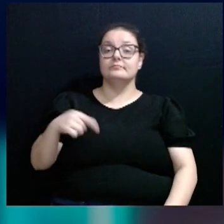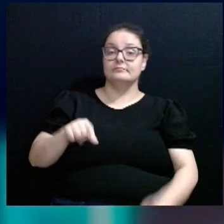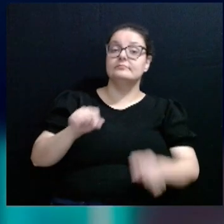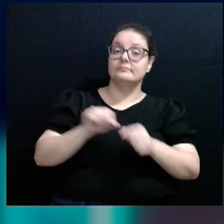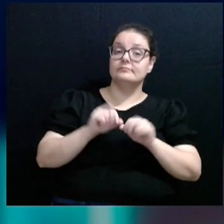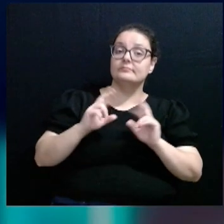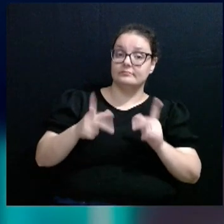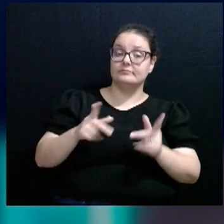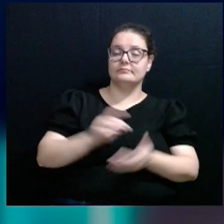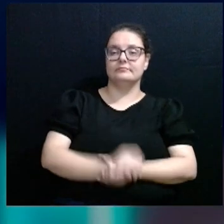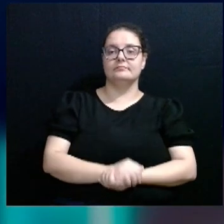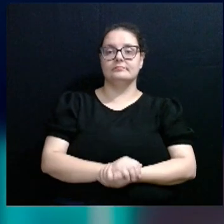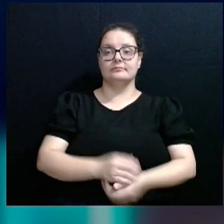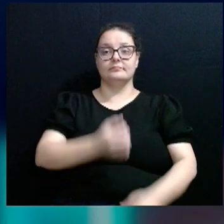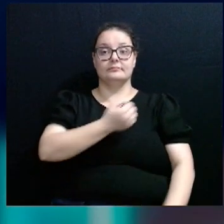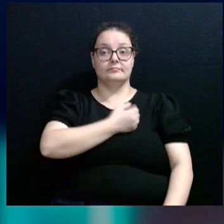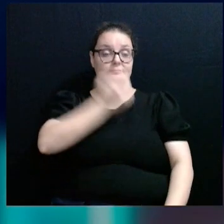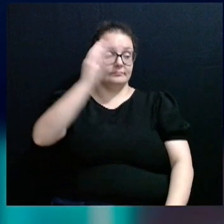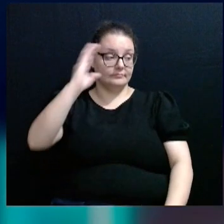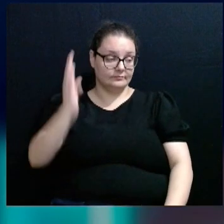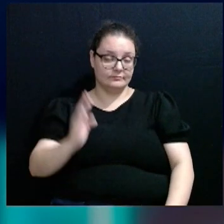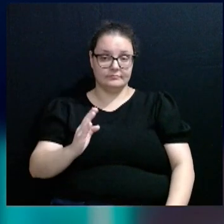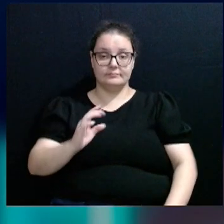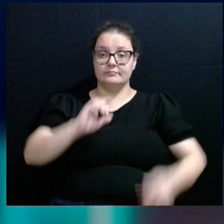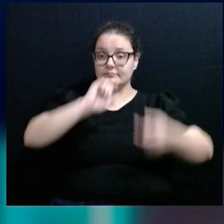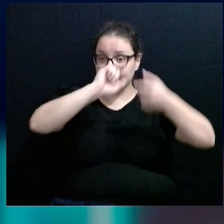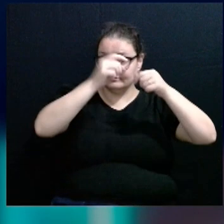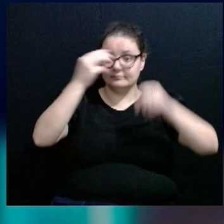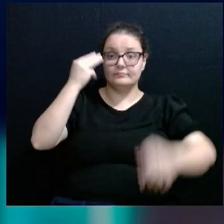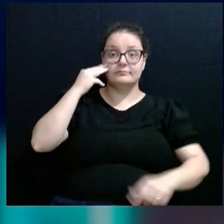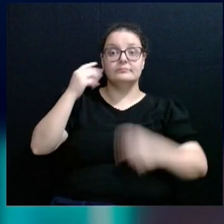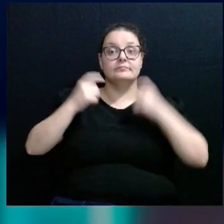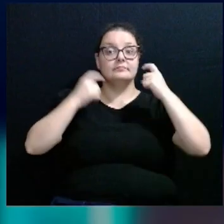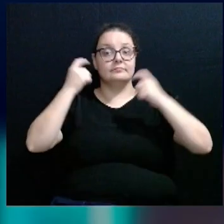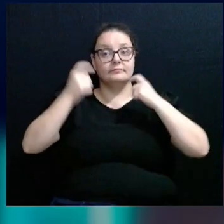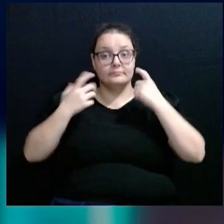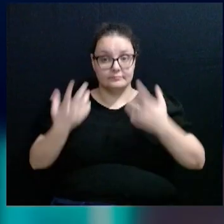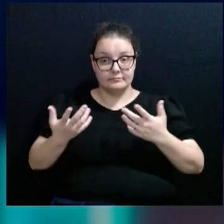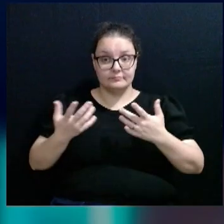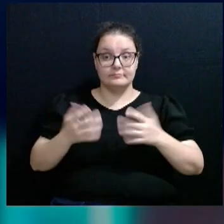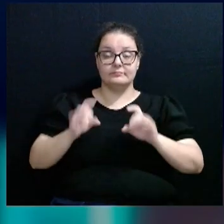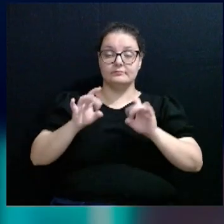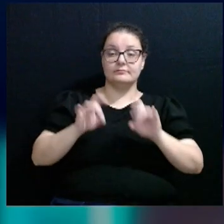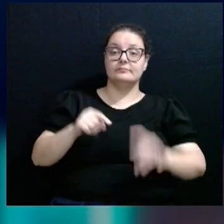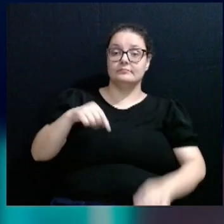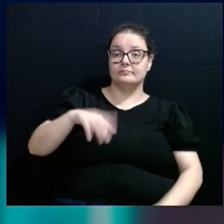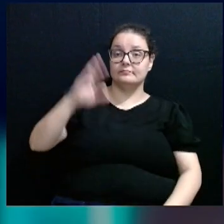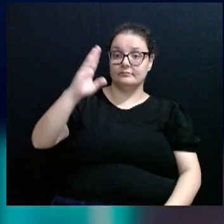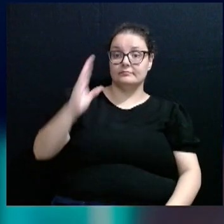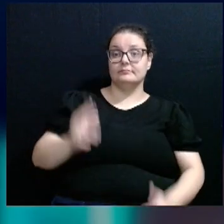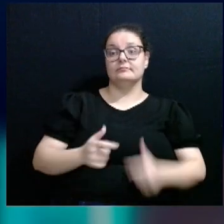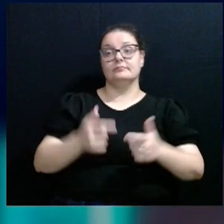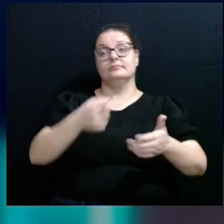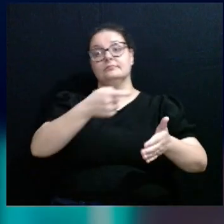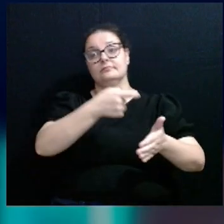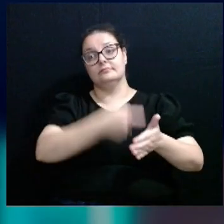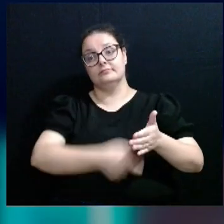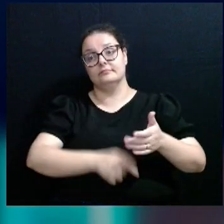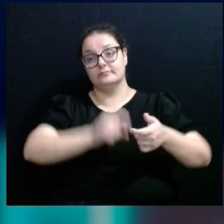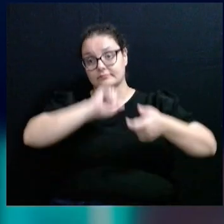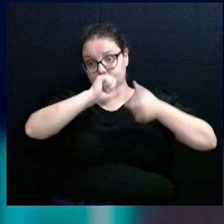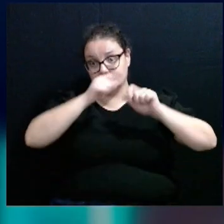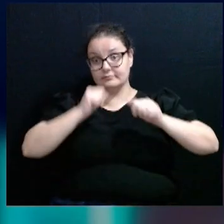de brasileiros com transtornos mentais preocupa especialistas e o Brasil tem as maiores taxas de transtornos de ansiedade no